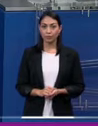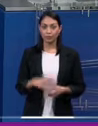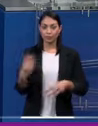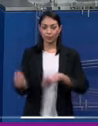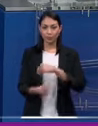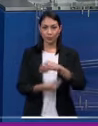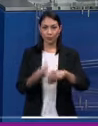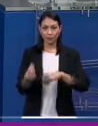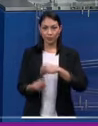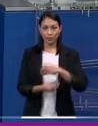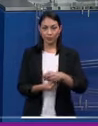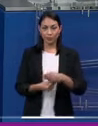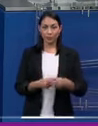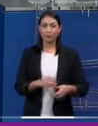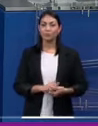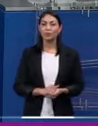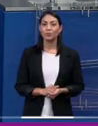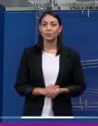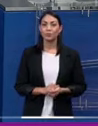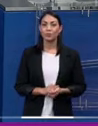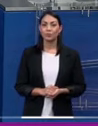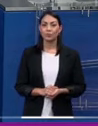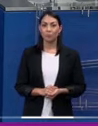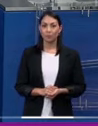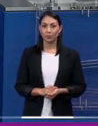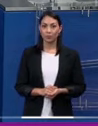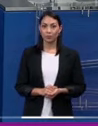Globo girando, vem aí a quinta bola da noite.